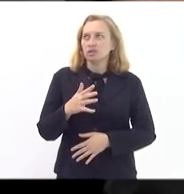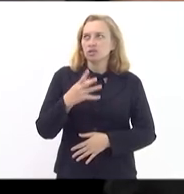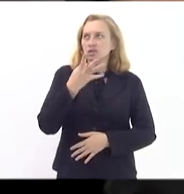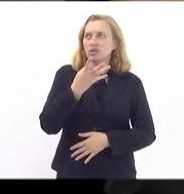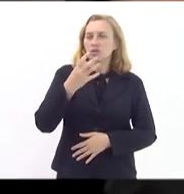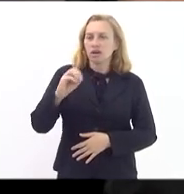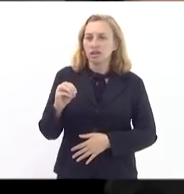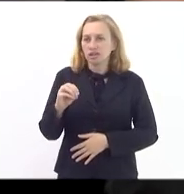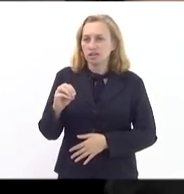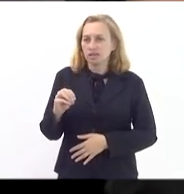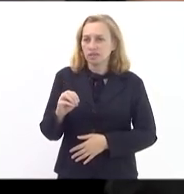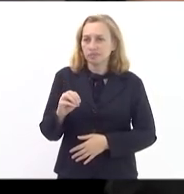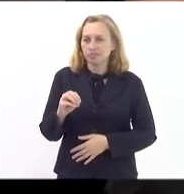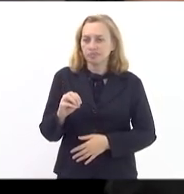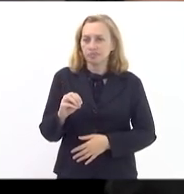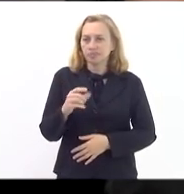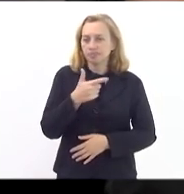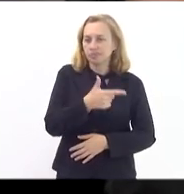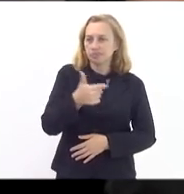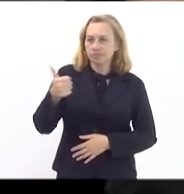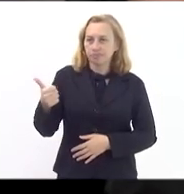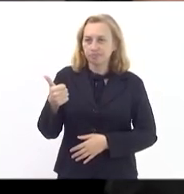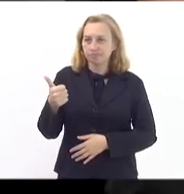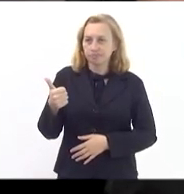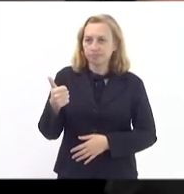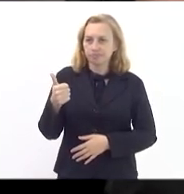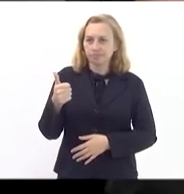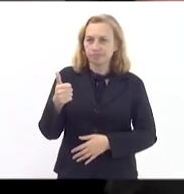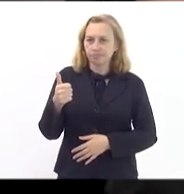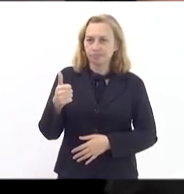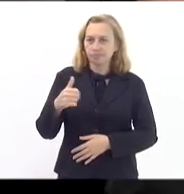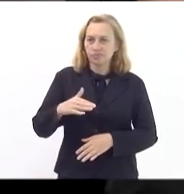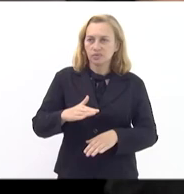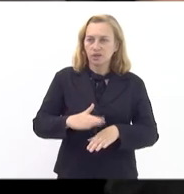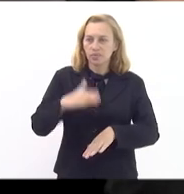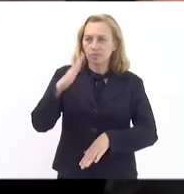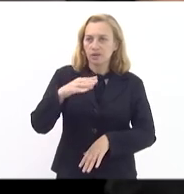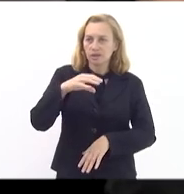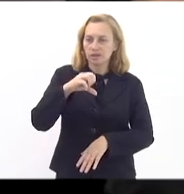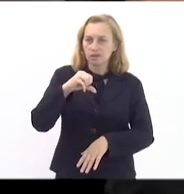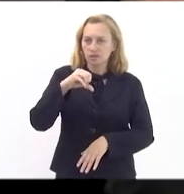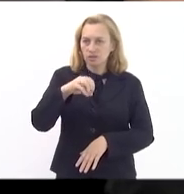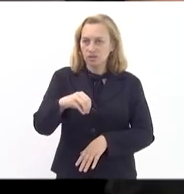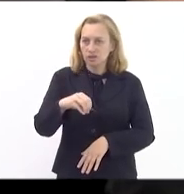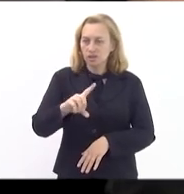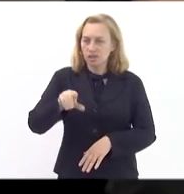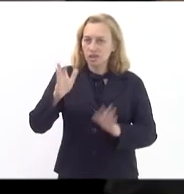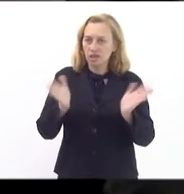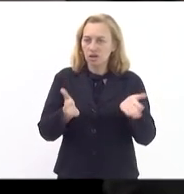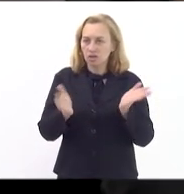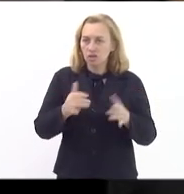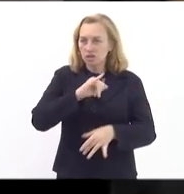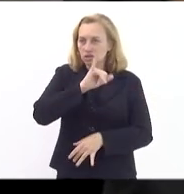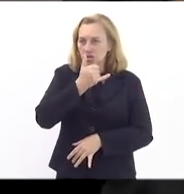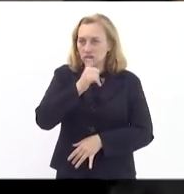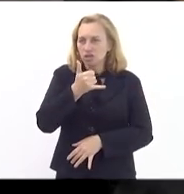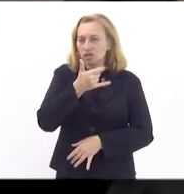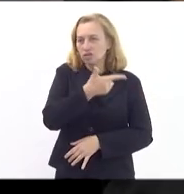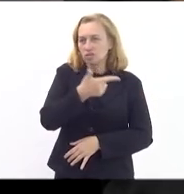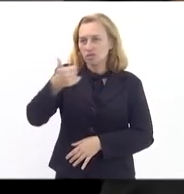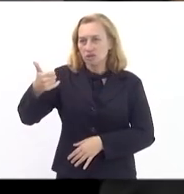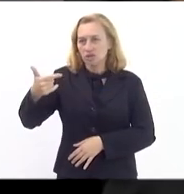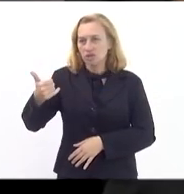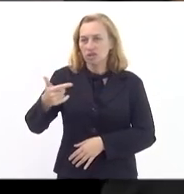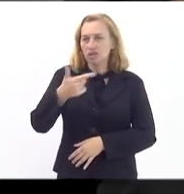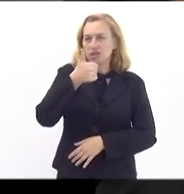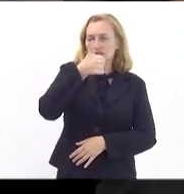40 ocorrências em 2021 essa média passou para 90 ocorrências e agora em Janeiro de 2022